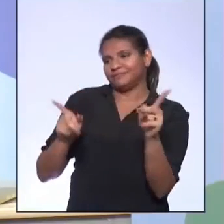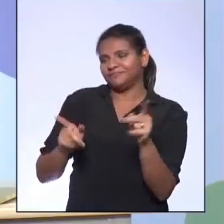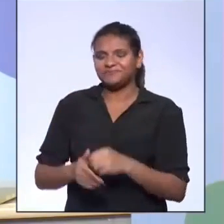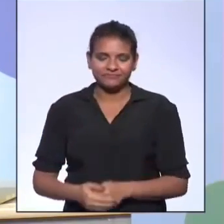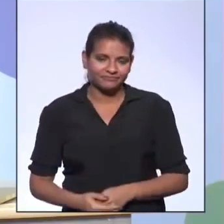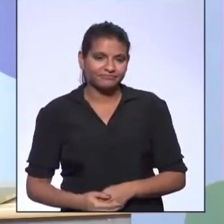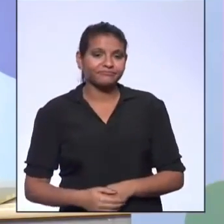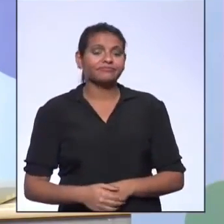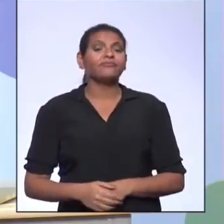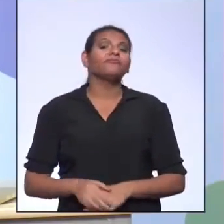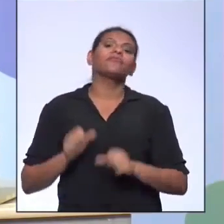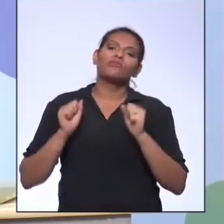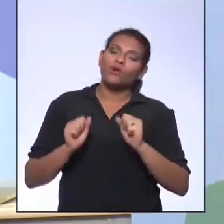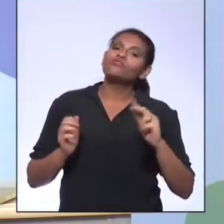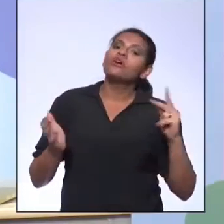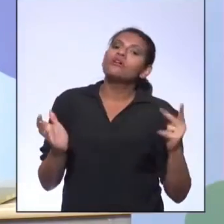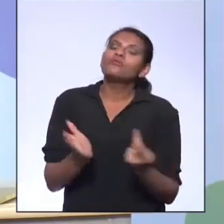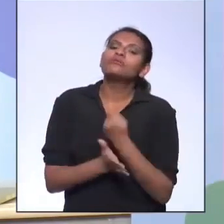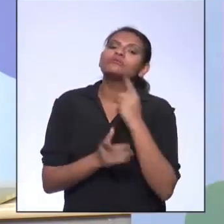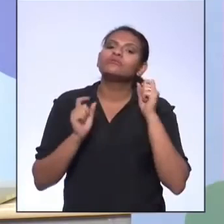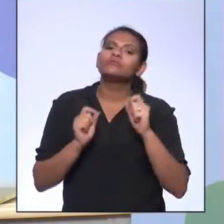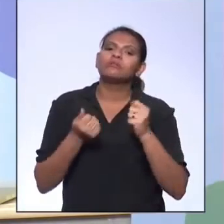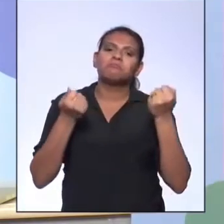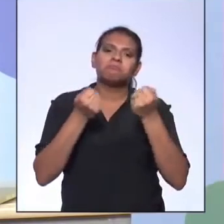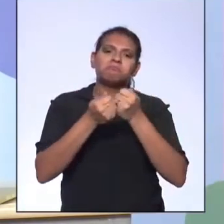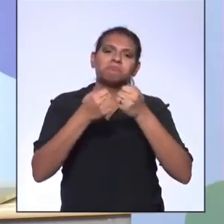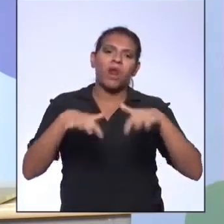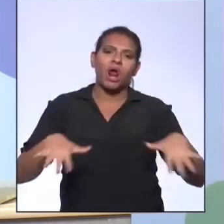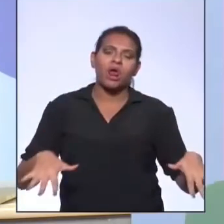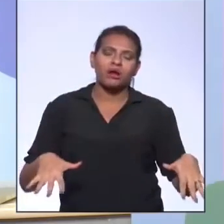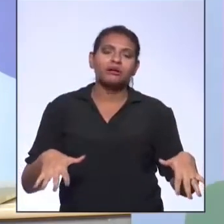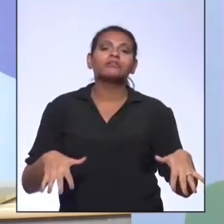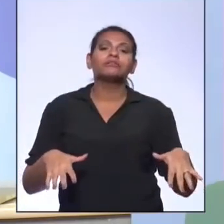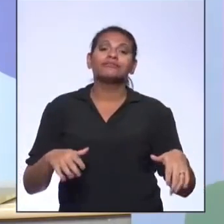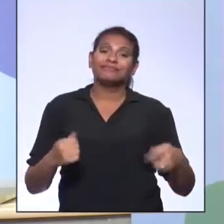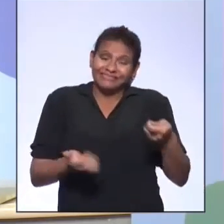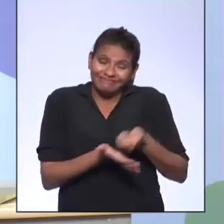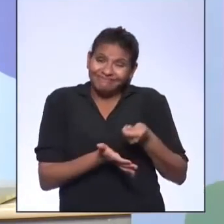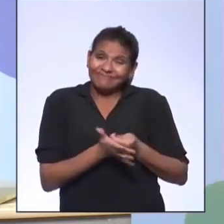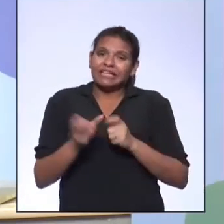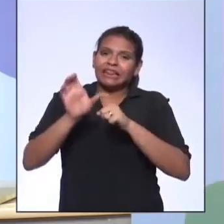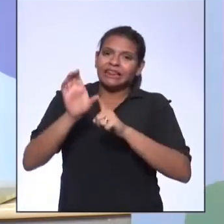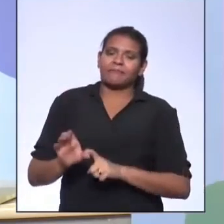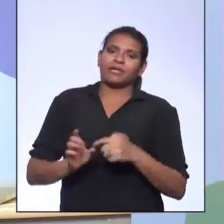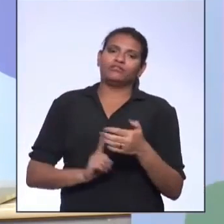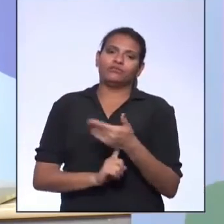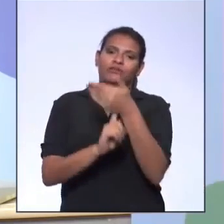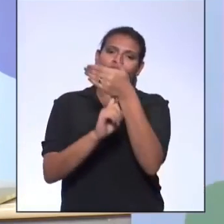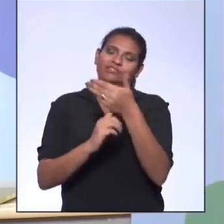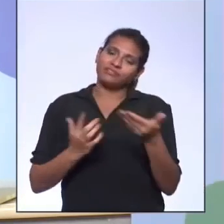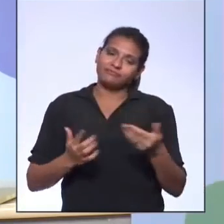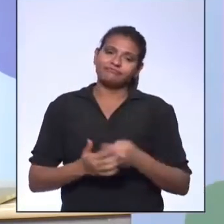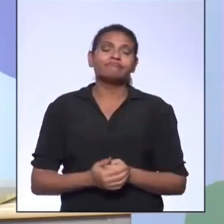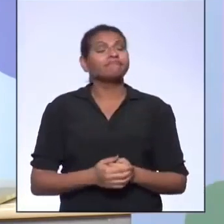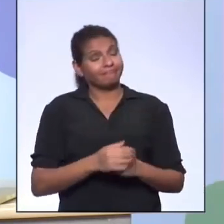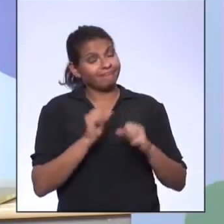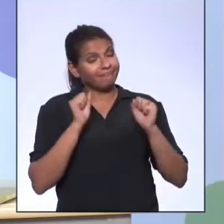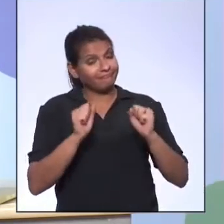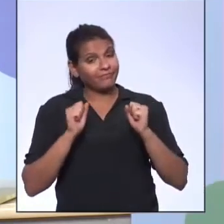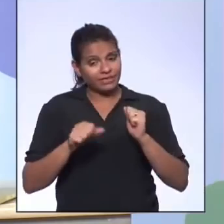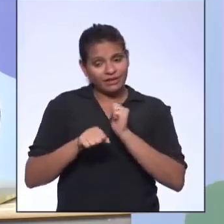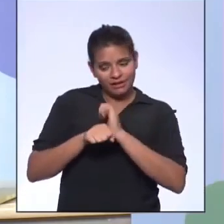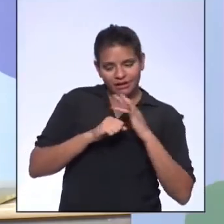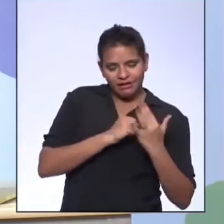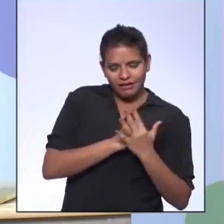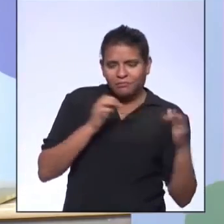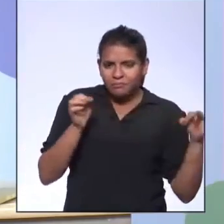em decadência financeira e dependente da tecnologia. Fernanda, após pandemia, as pessoas desenvolverão mais empatia.